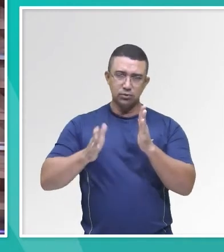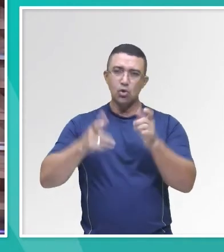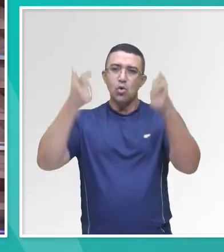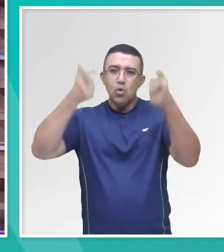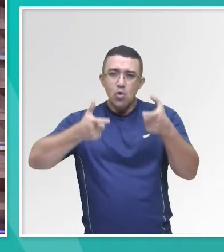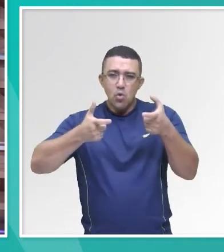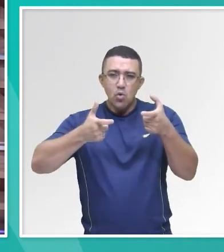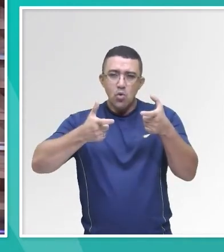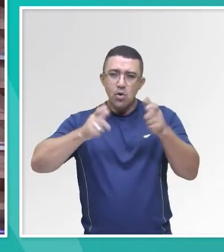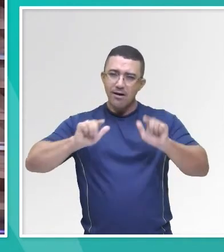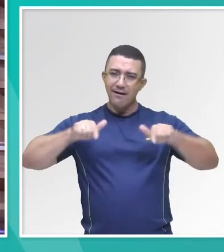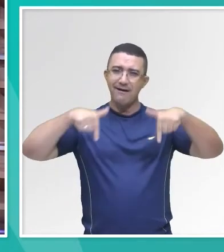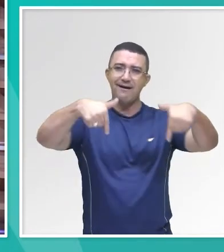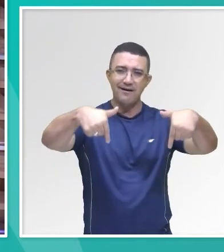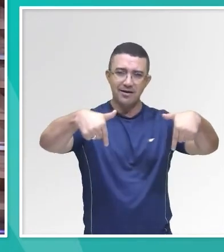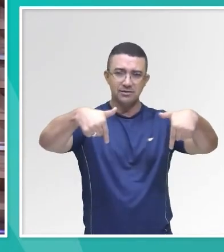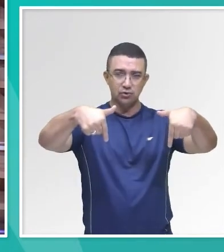ações